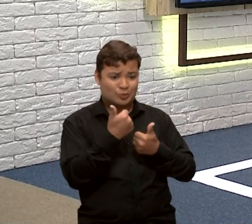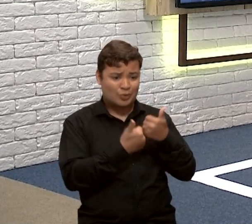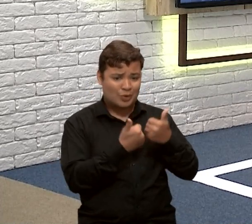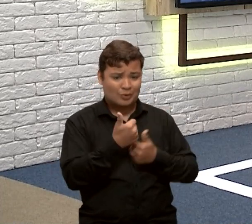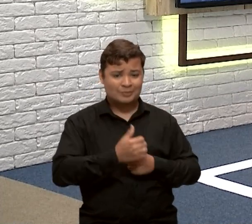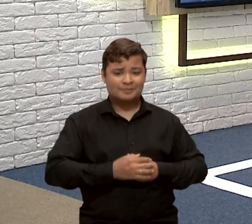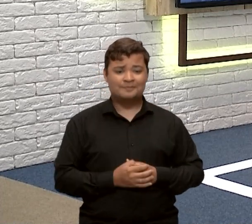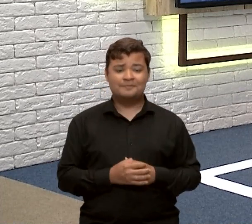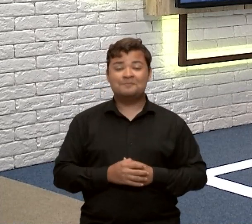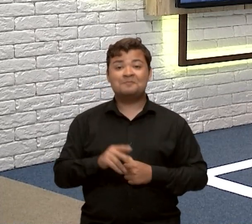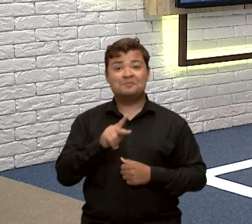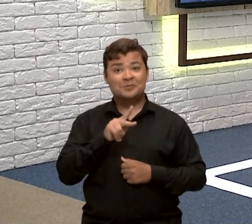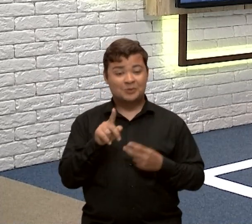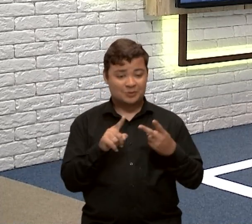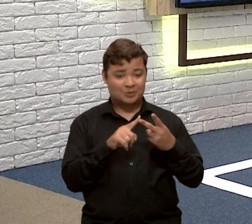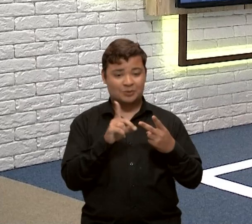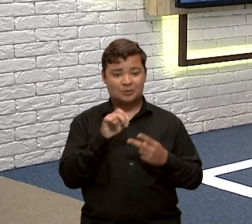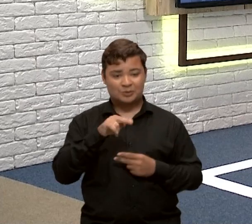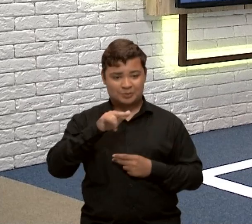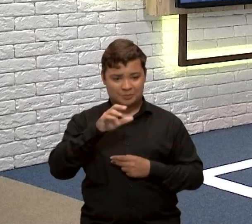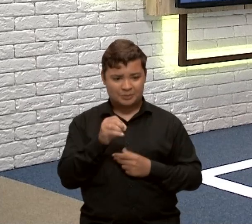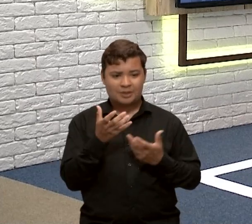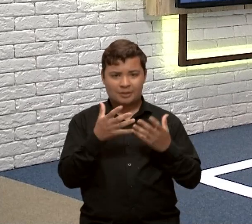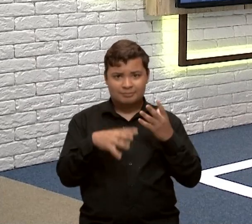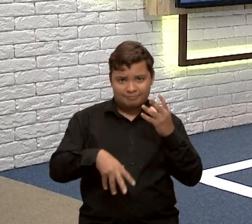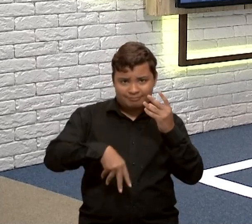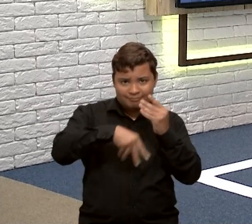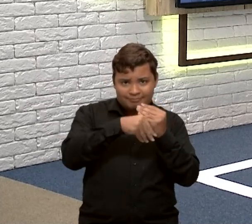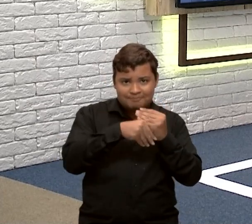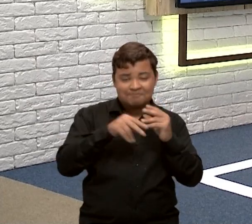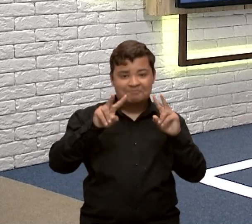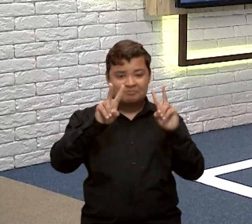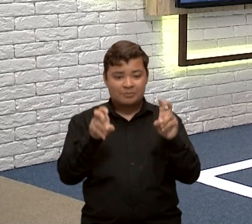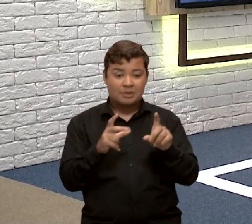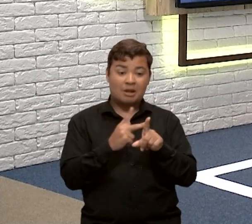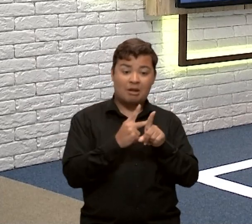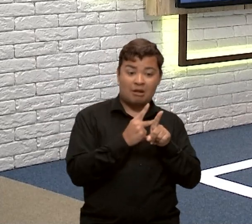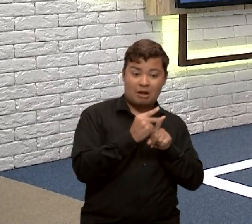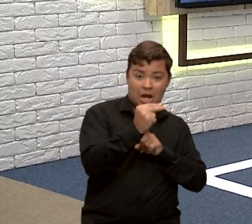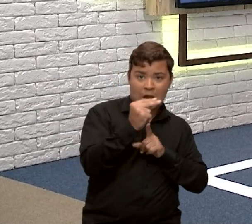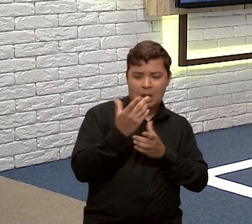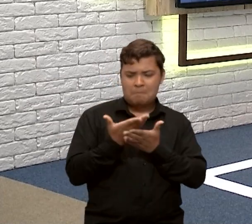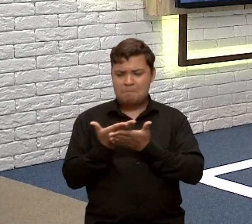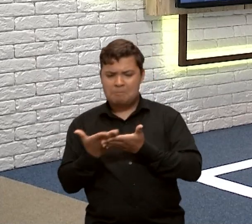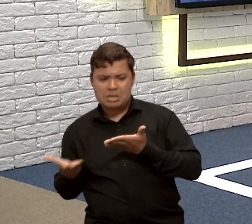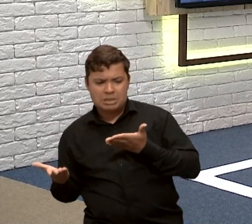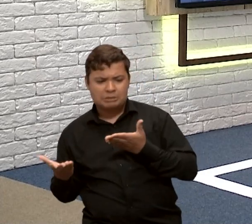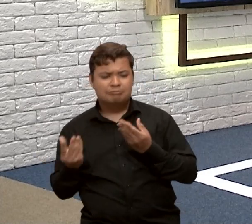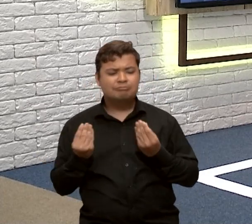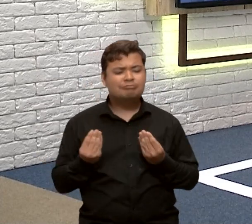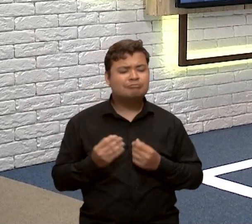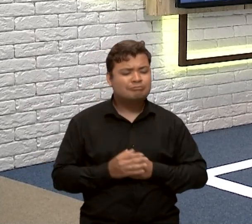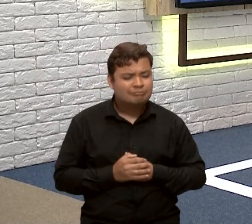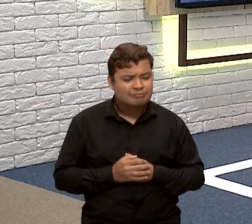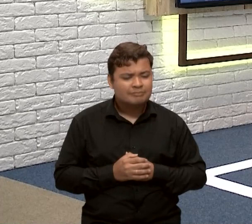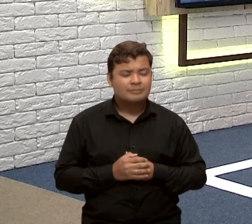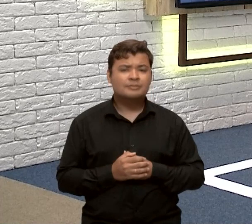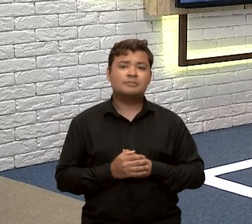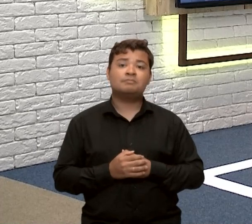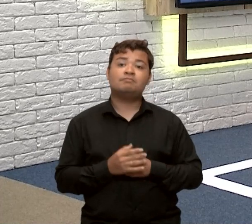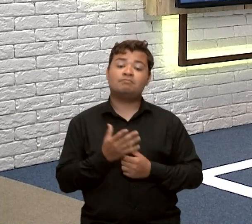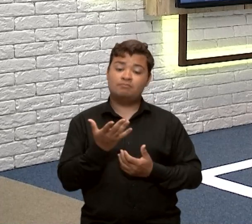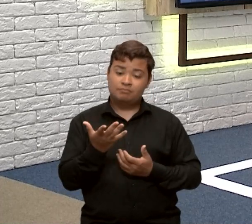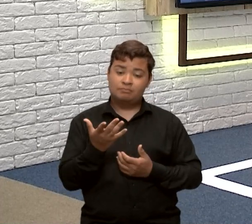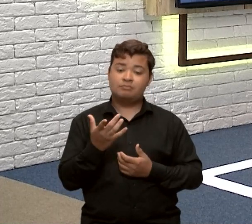de acrescentar algo sobre essa questão de ganhar, o ganhar e perder, quer dizer, repartições